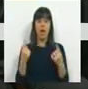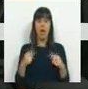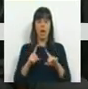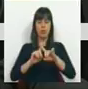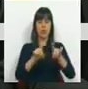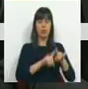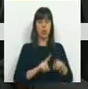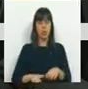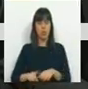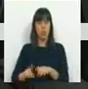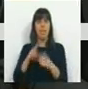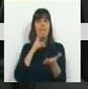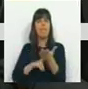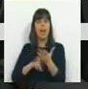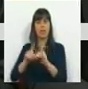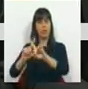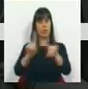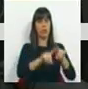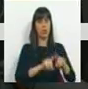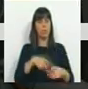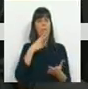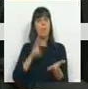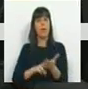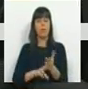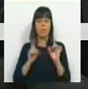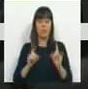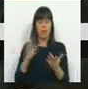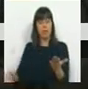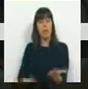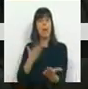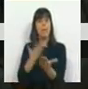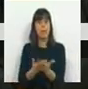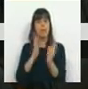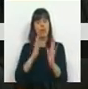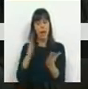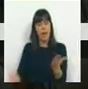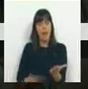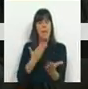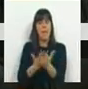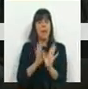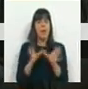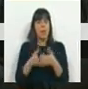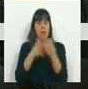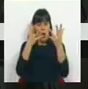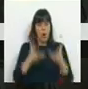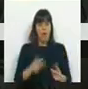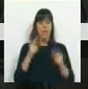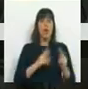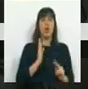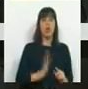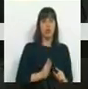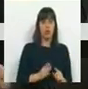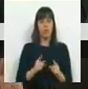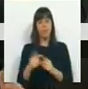existem diversas versões dos factos. Os factos são apresentados, já foram apresentados na Comissão de Orçamento e